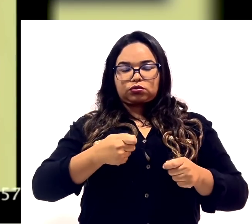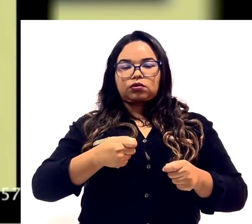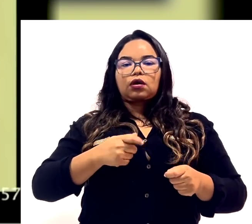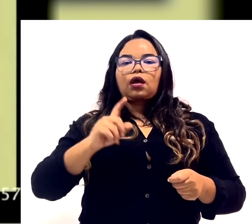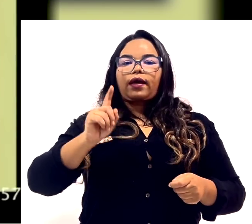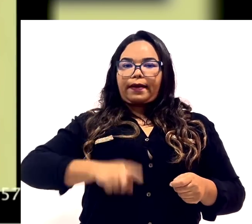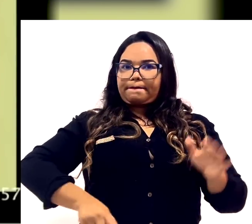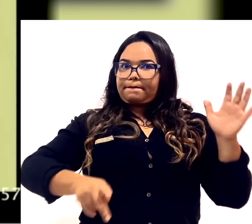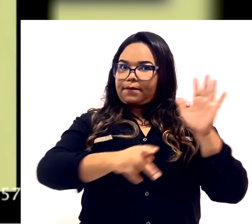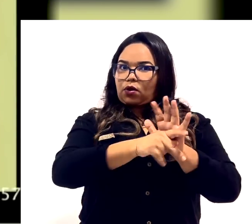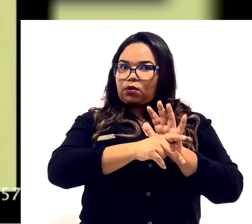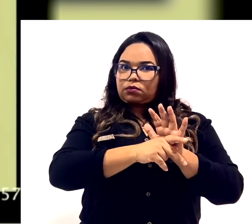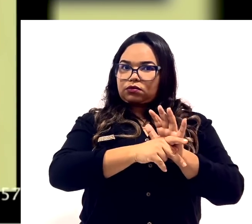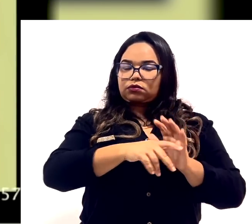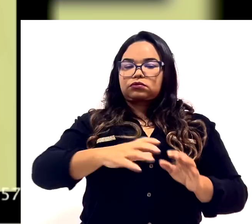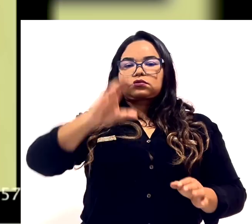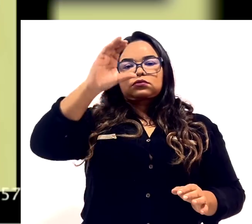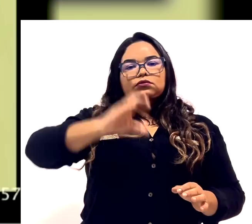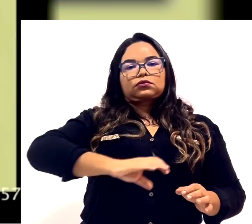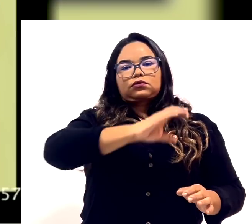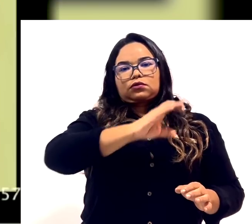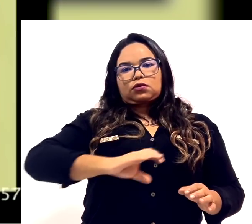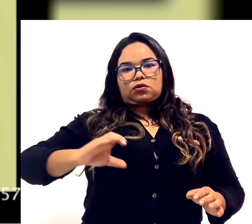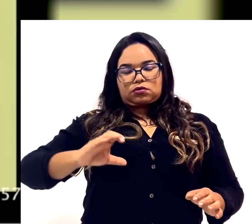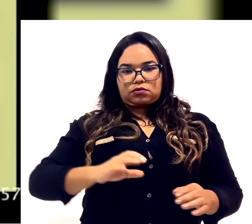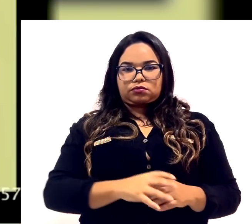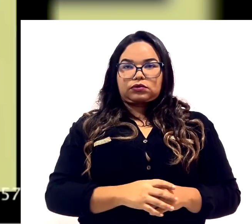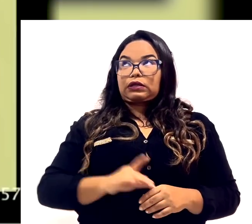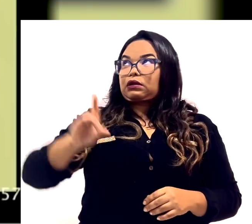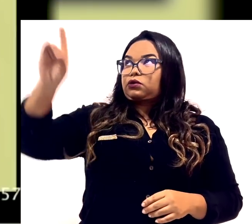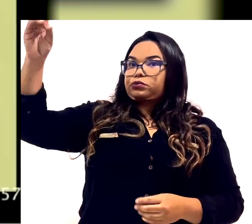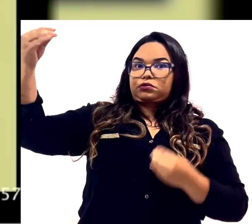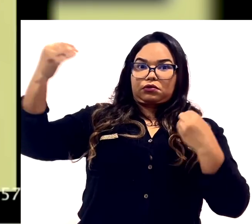governo da terra inteira, tudo isso é seu por direito divino.